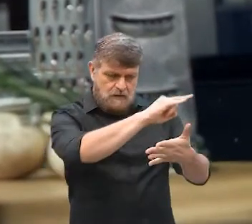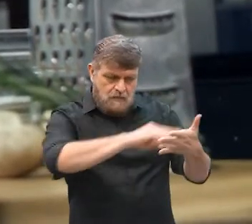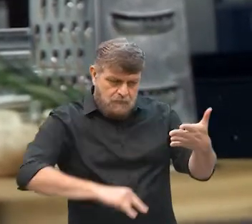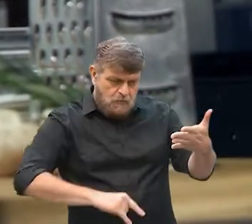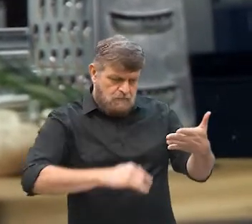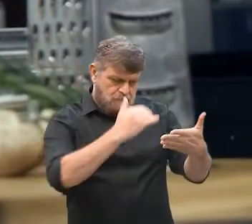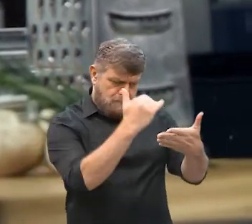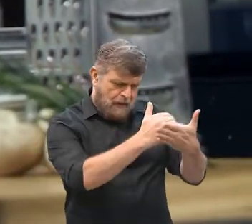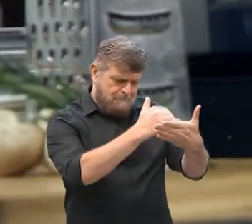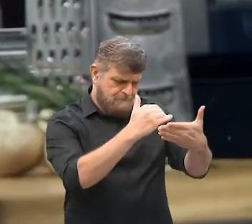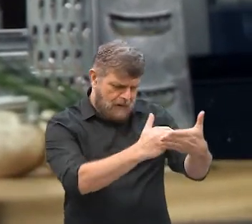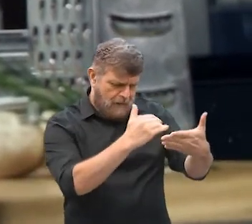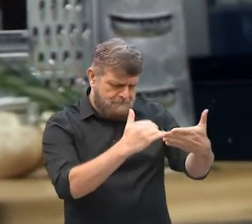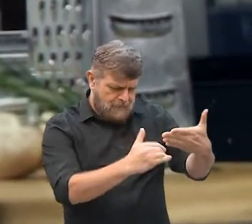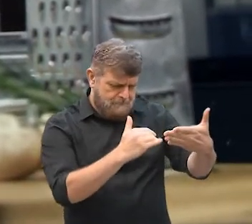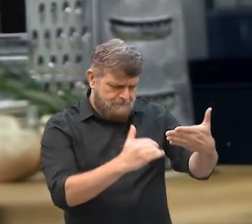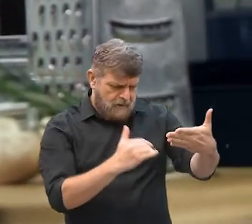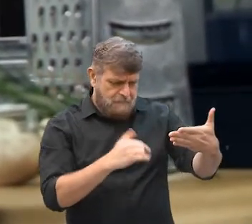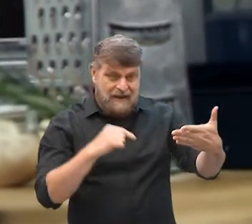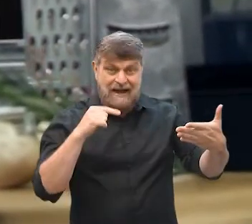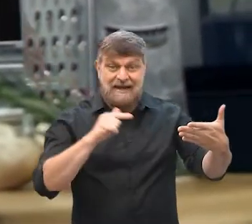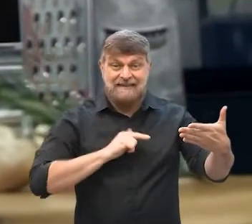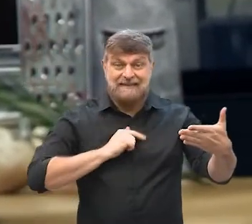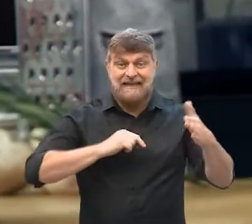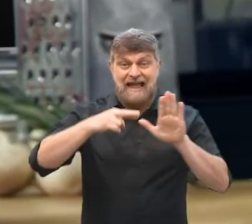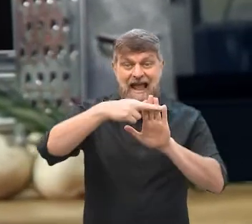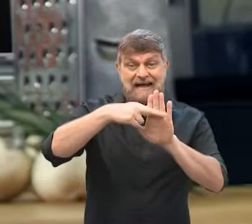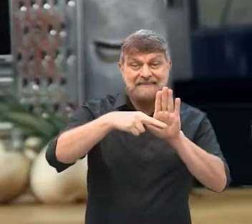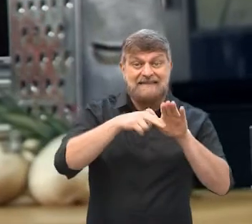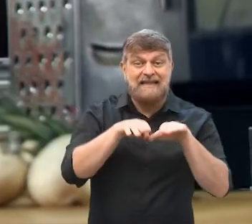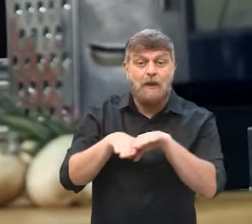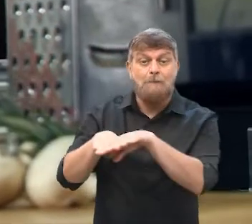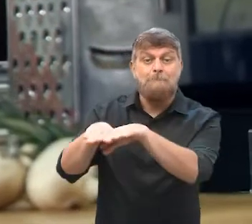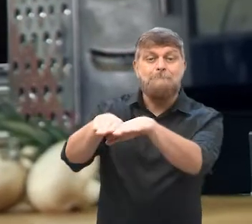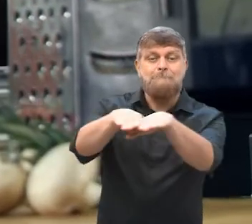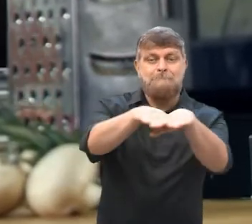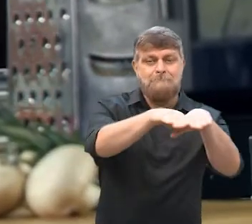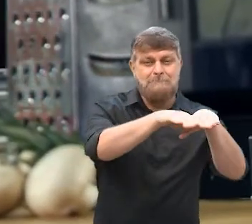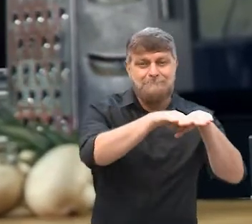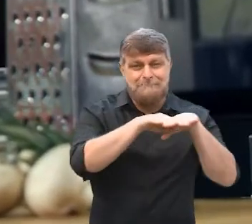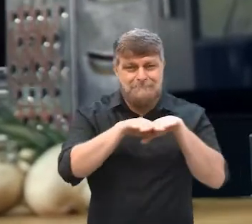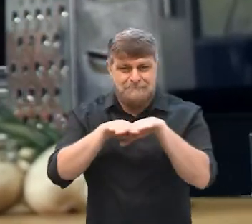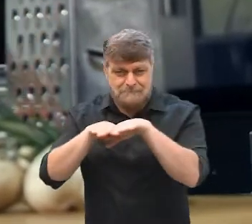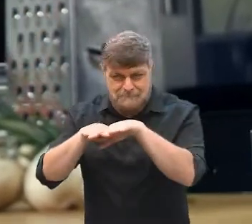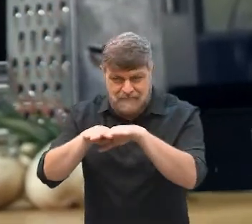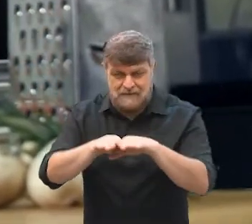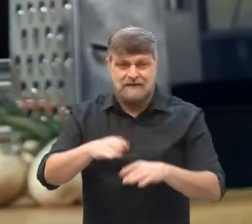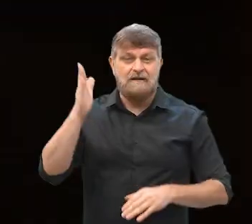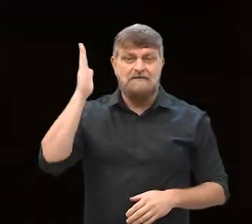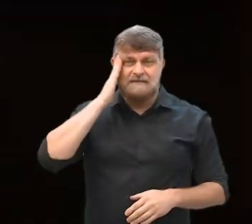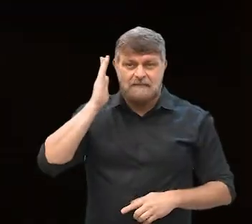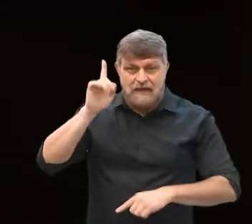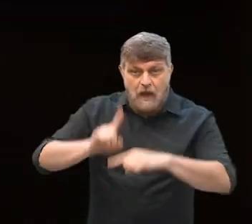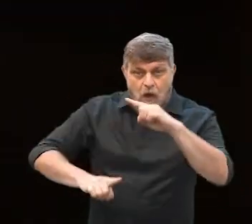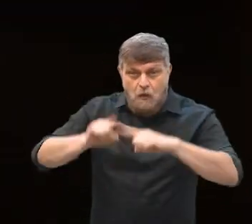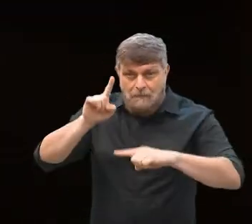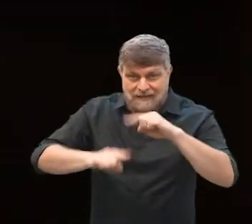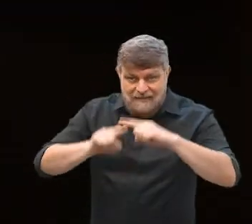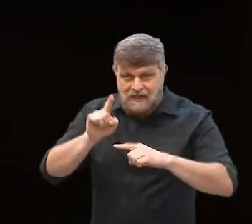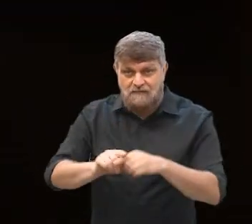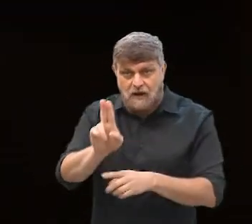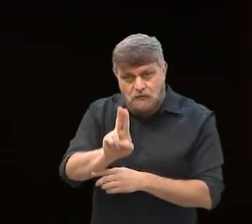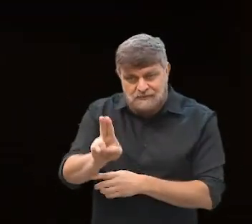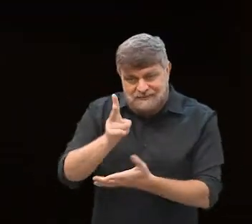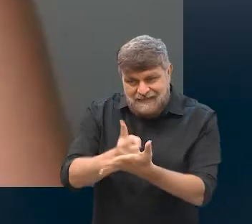os documentos que vão formalizar o padrão de receita, né? A padronização dos insumos que você vai utilizar,